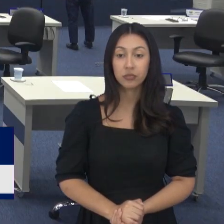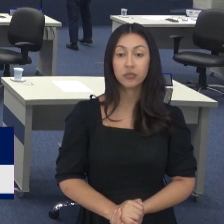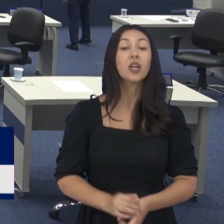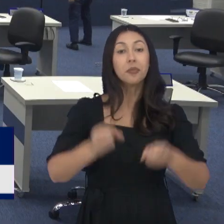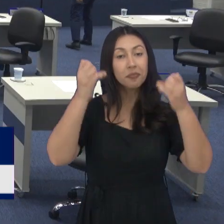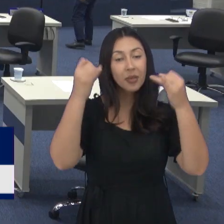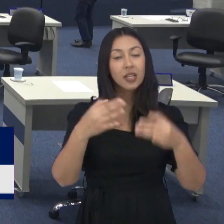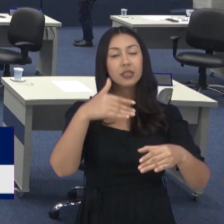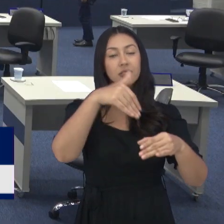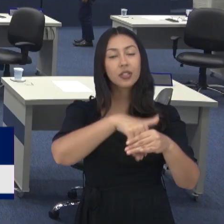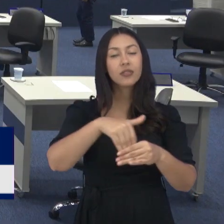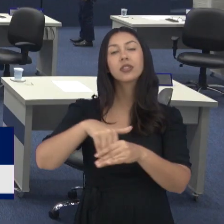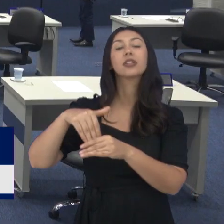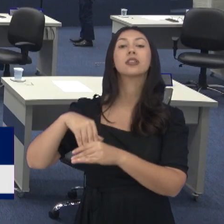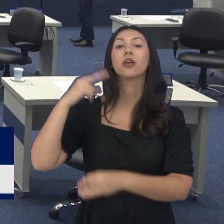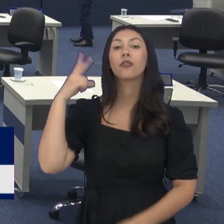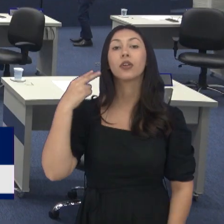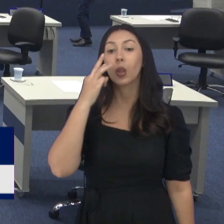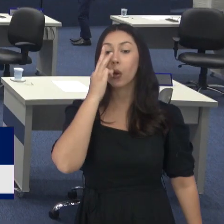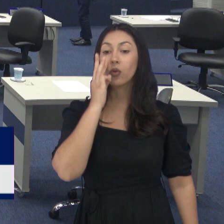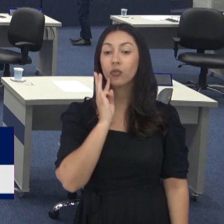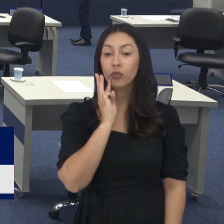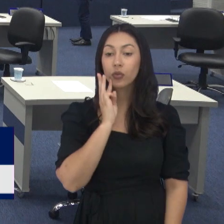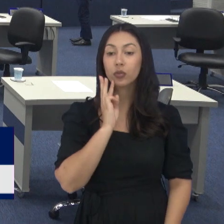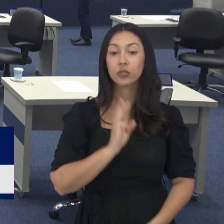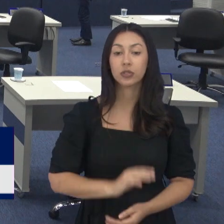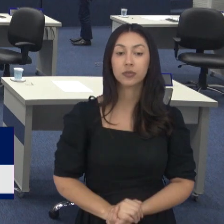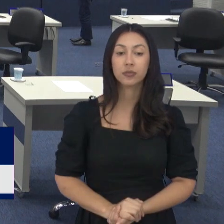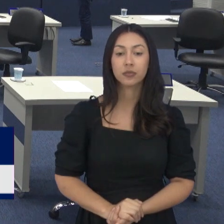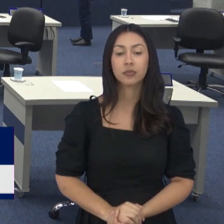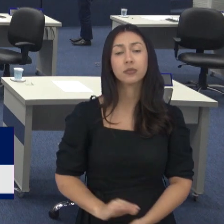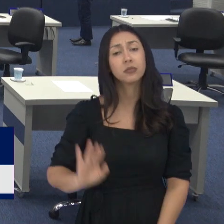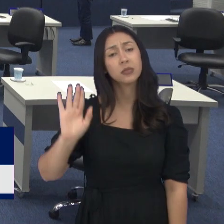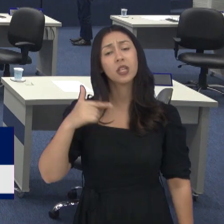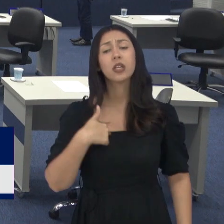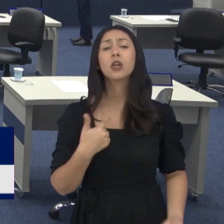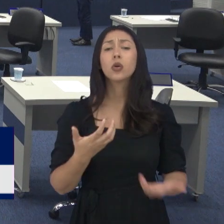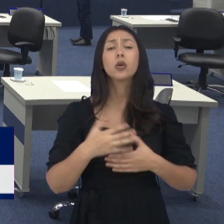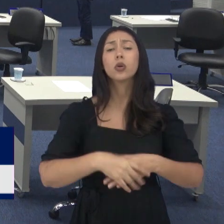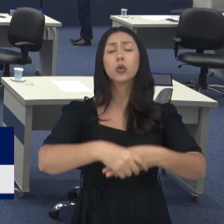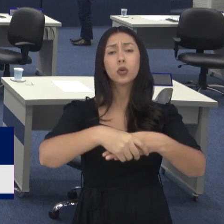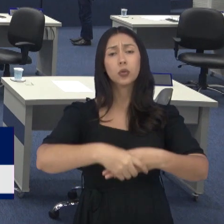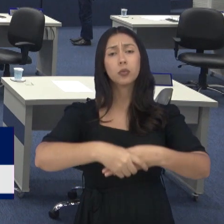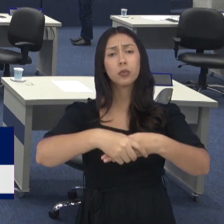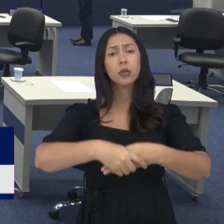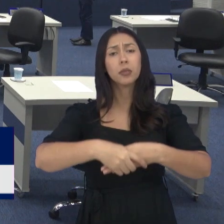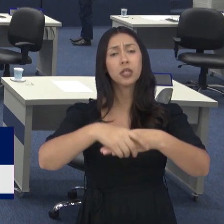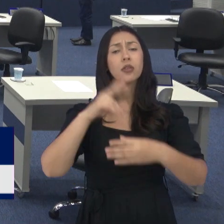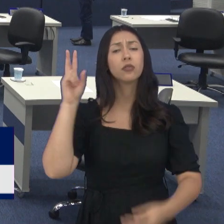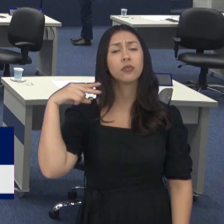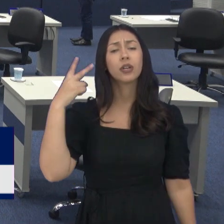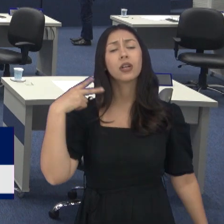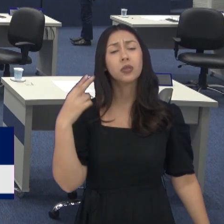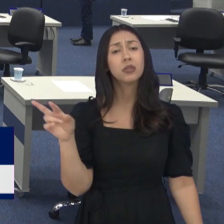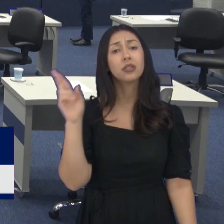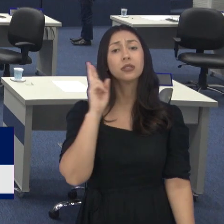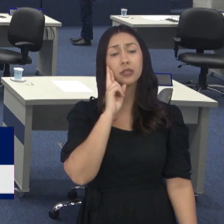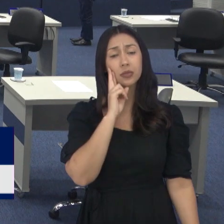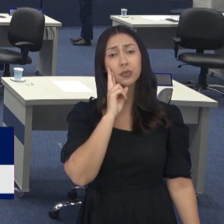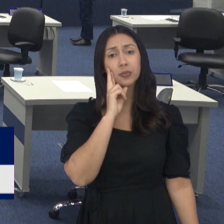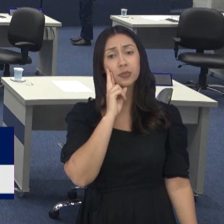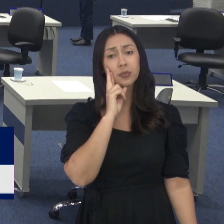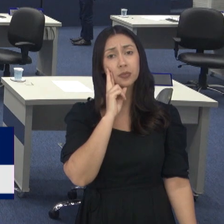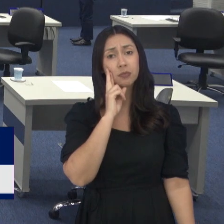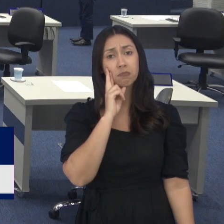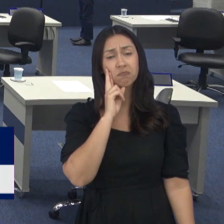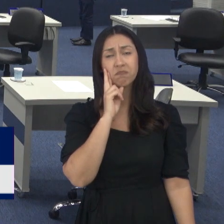Justificativa de votação, o vereador Walter Reis. Senhor presidente, quero cumprimentar o vereador Renato Santiago